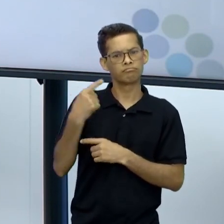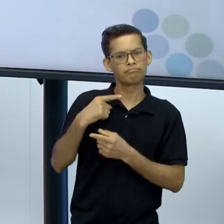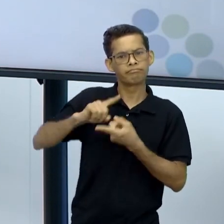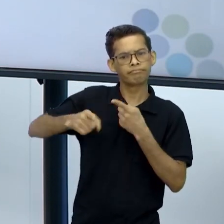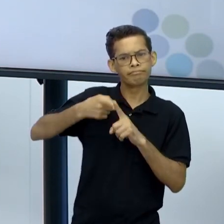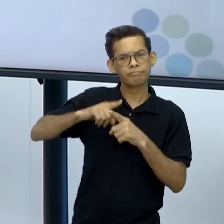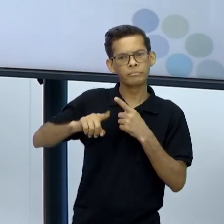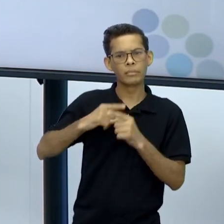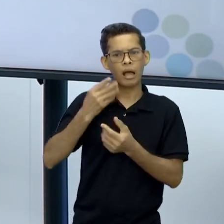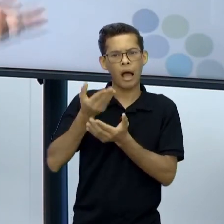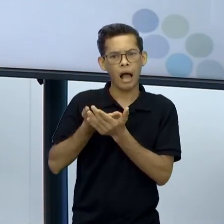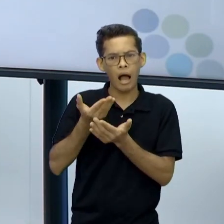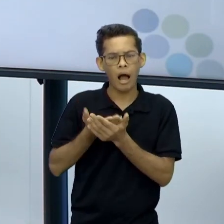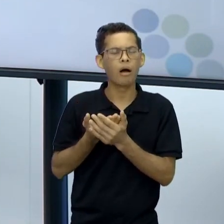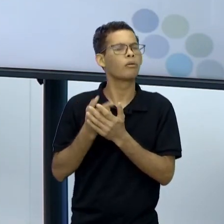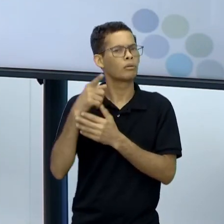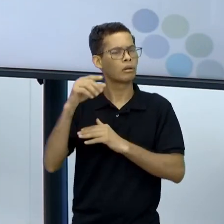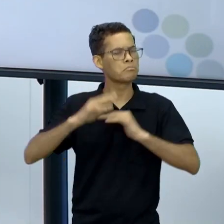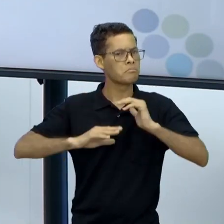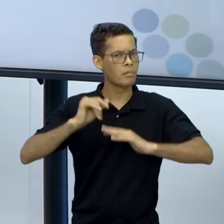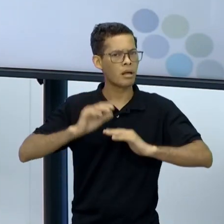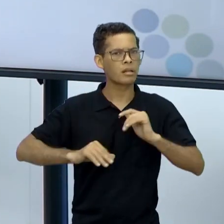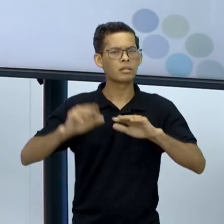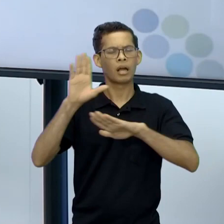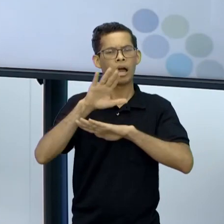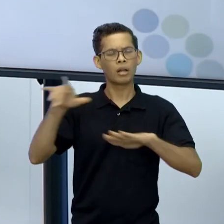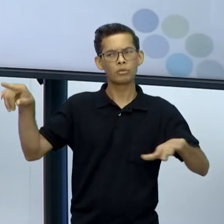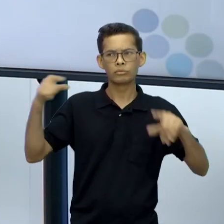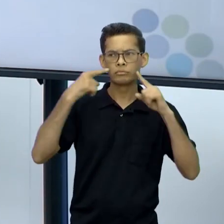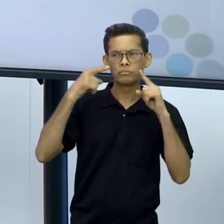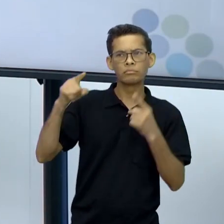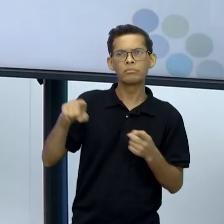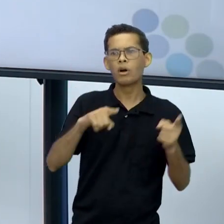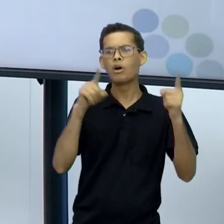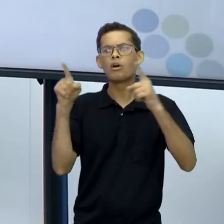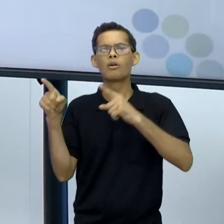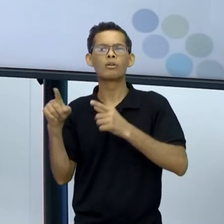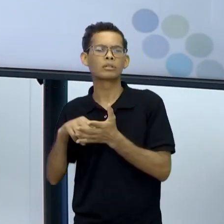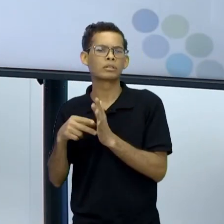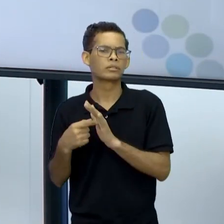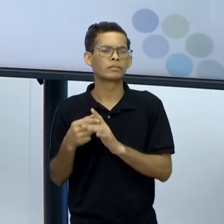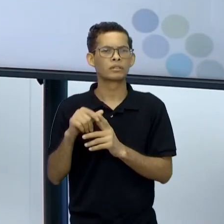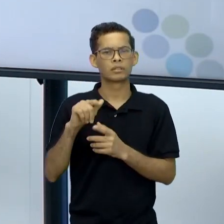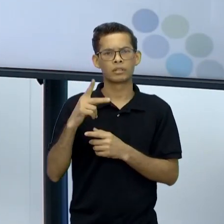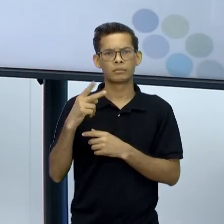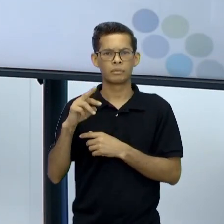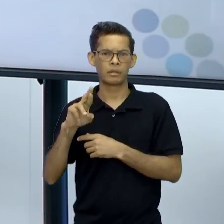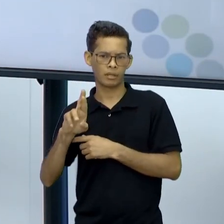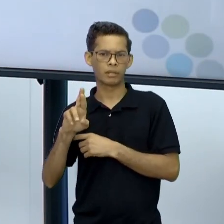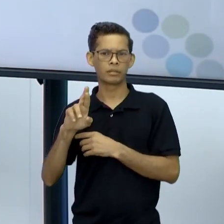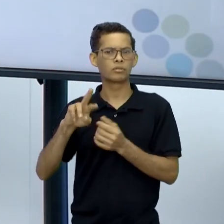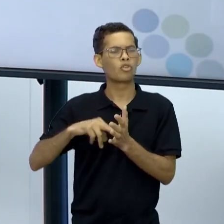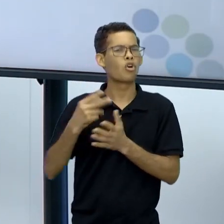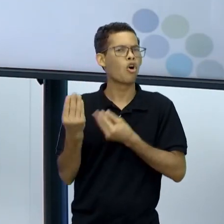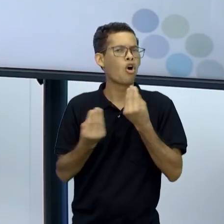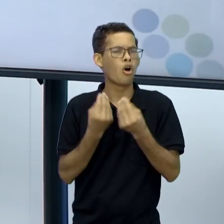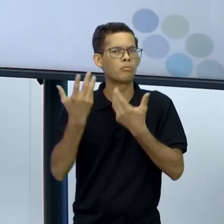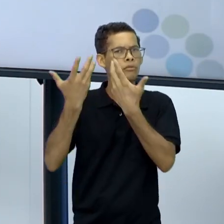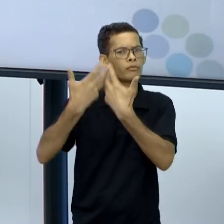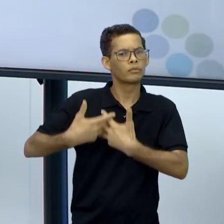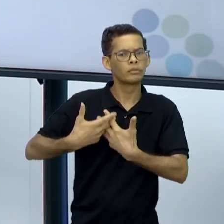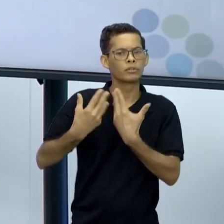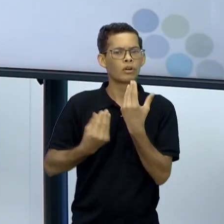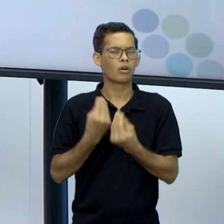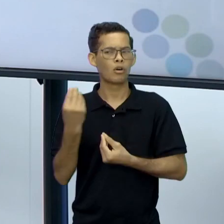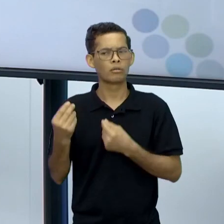aula prática para os nossos estudantes realmente saber o que é o GPR, como que funciona uma